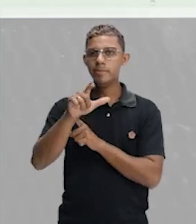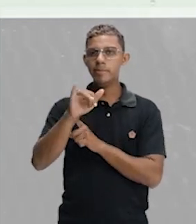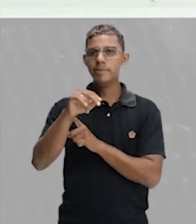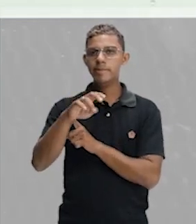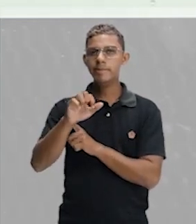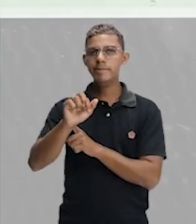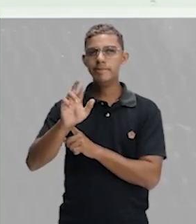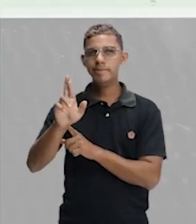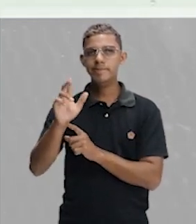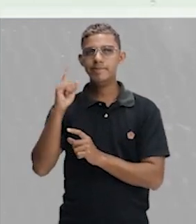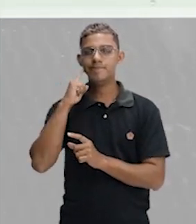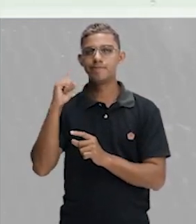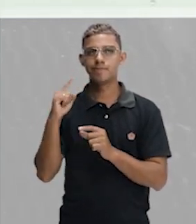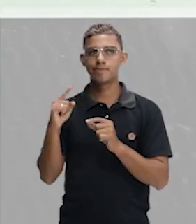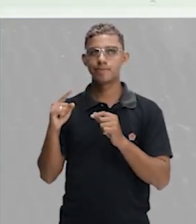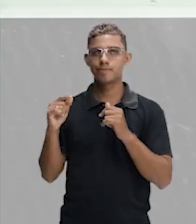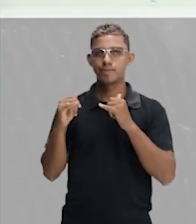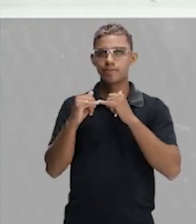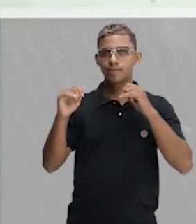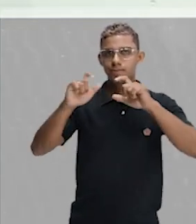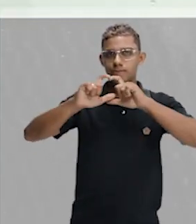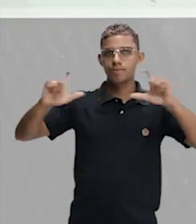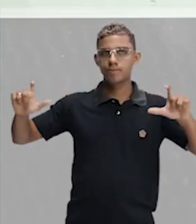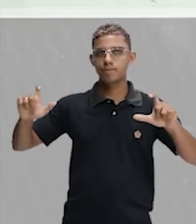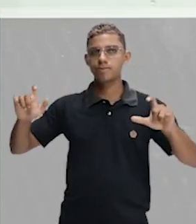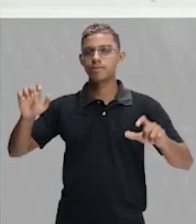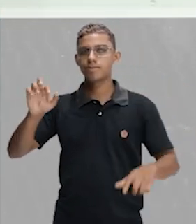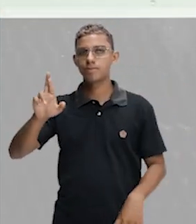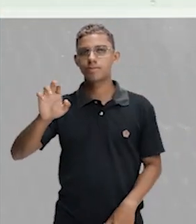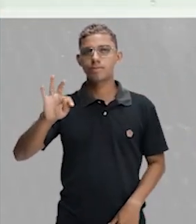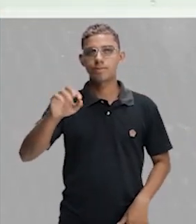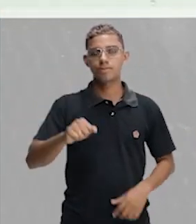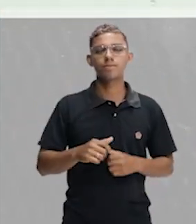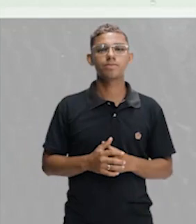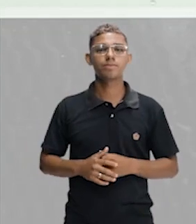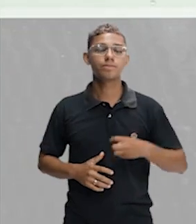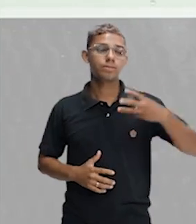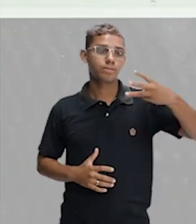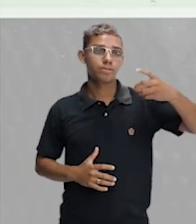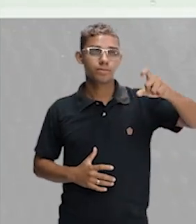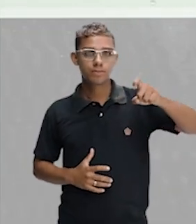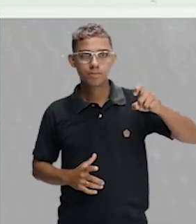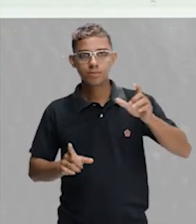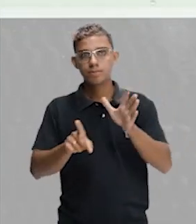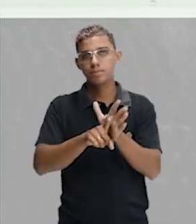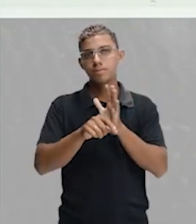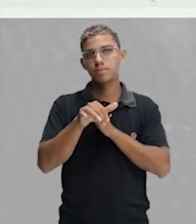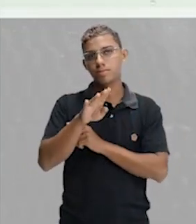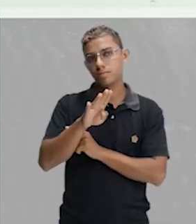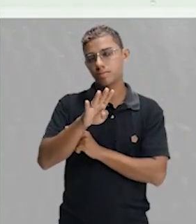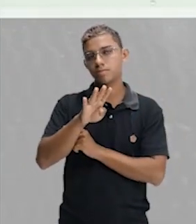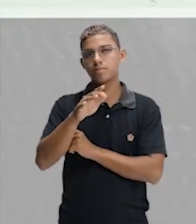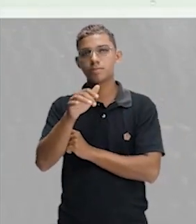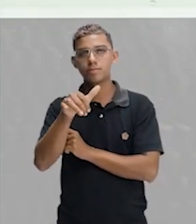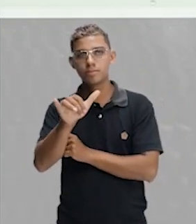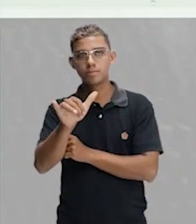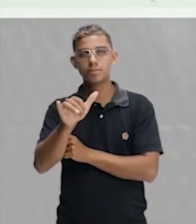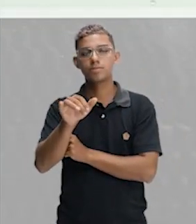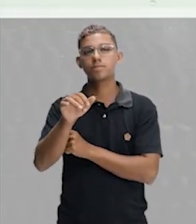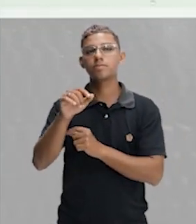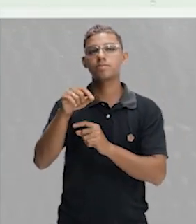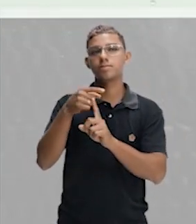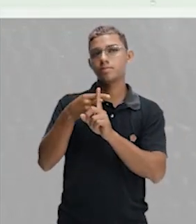equação da reta de equação 3x - 4y + 7 = 0 Ele quer saber quem é o coeficiente